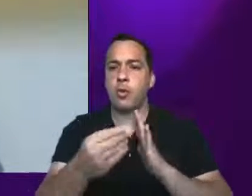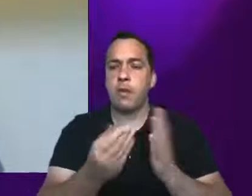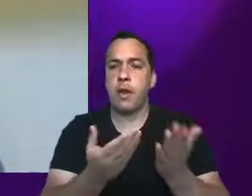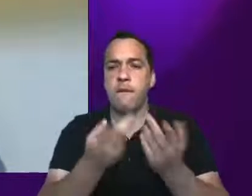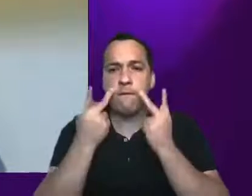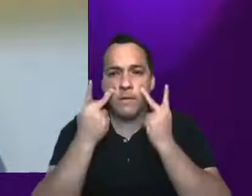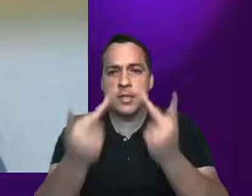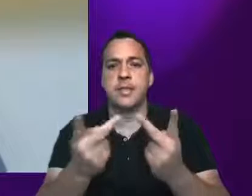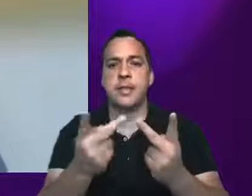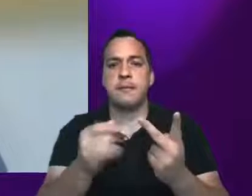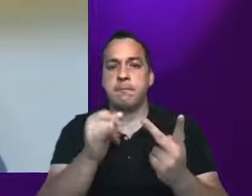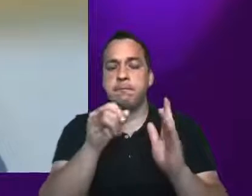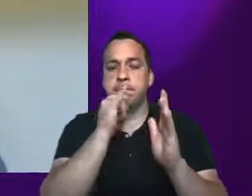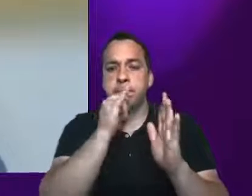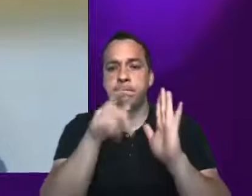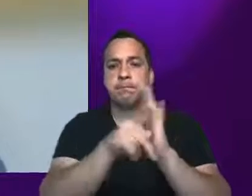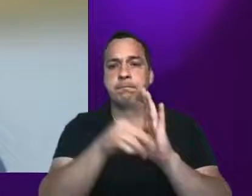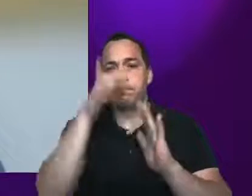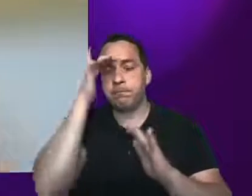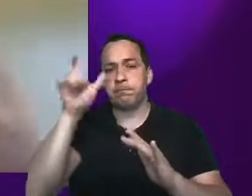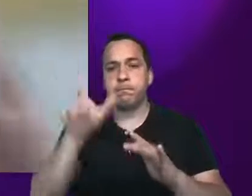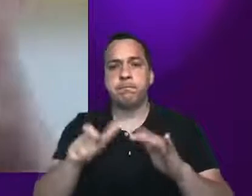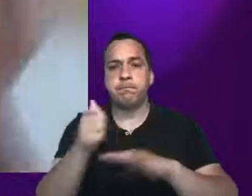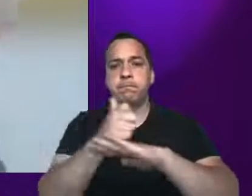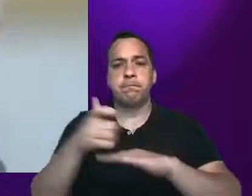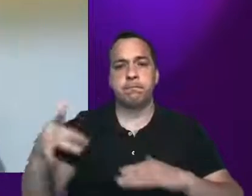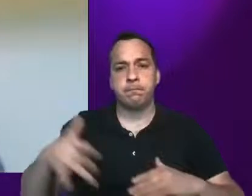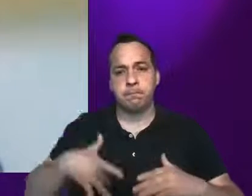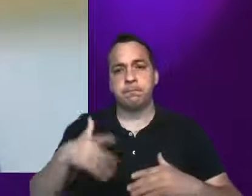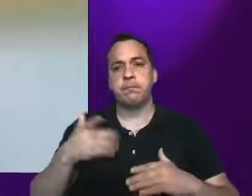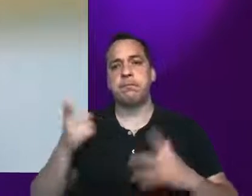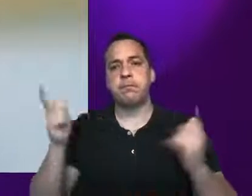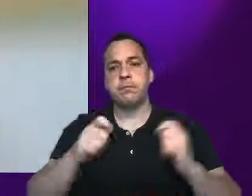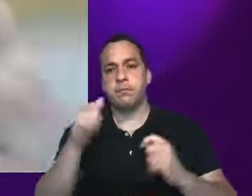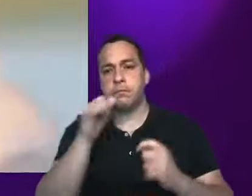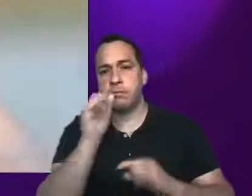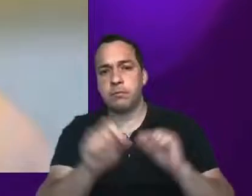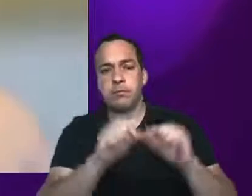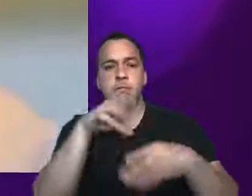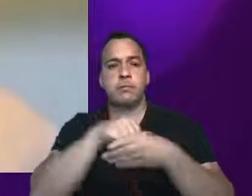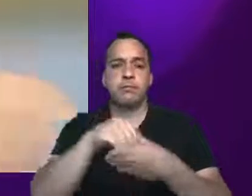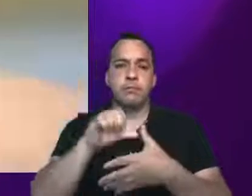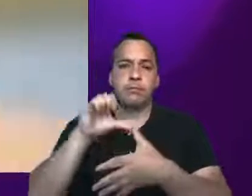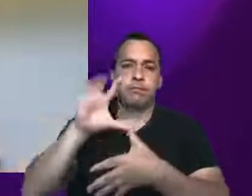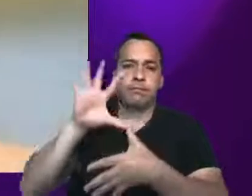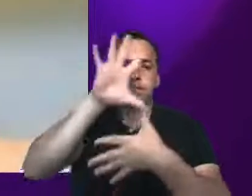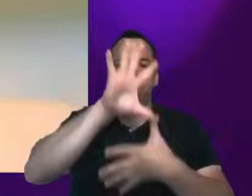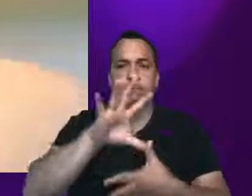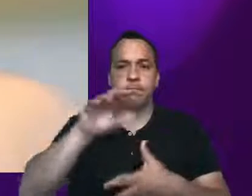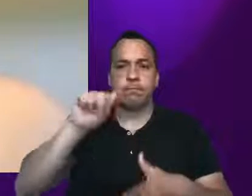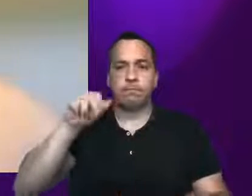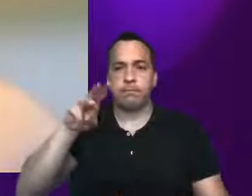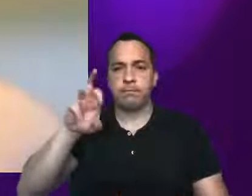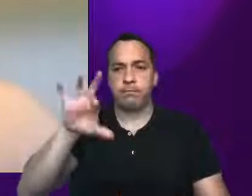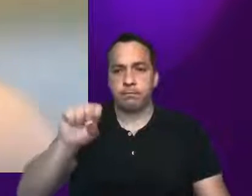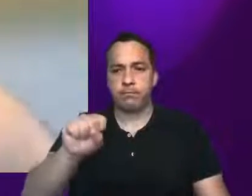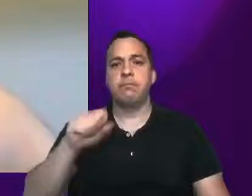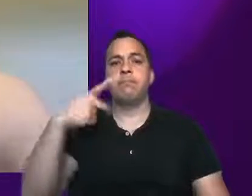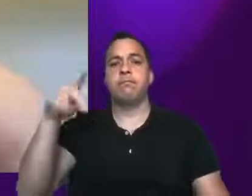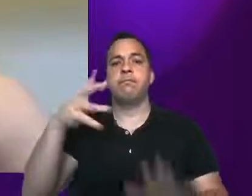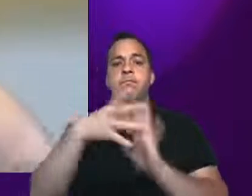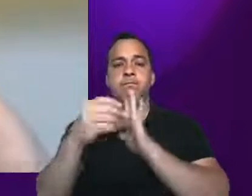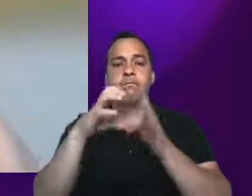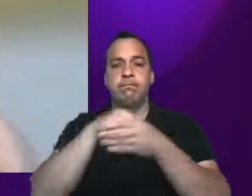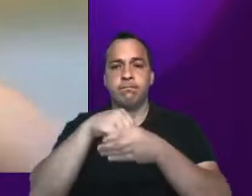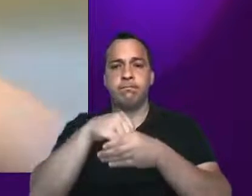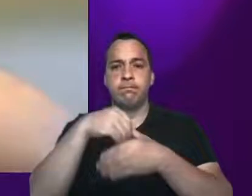hospitais, né? A gente consegue ter isso no Américas porque o modelo de operação deles dentro do hospital não é